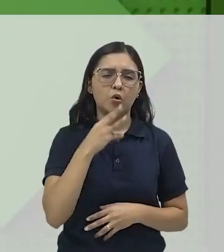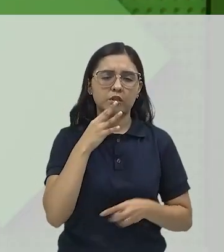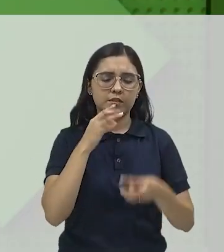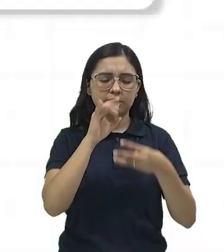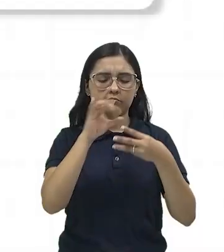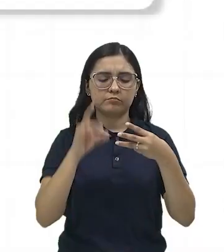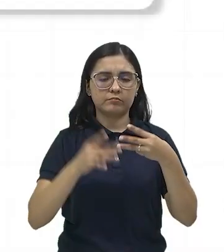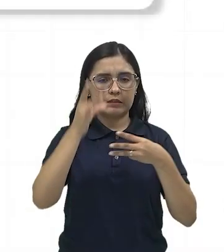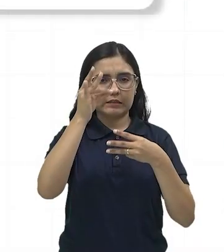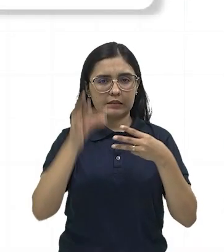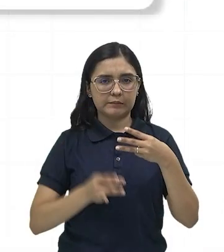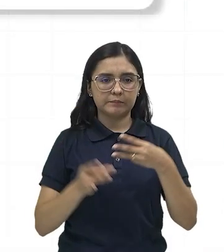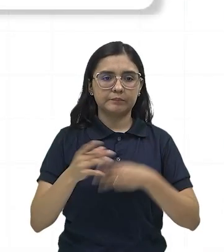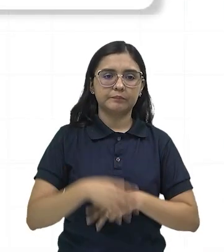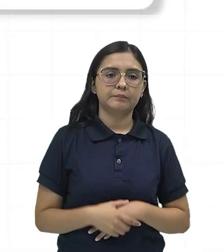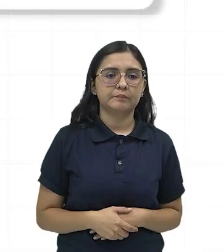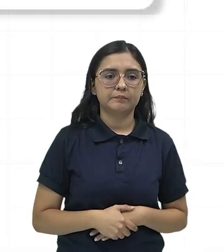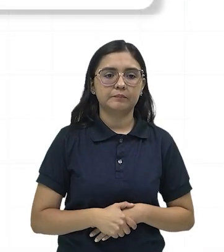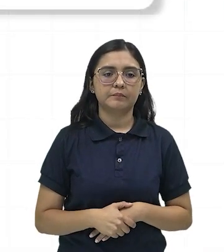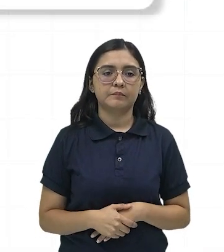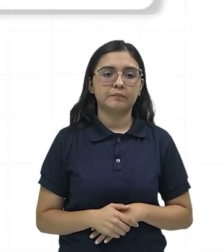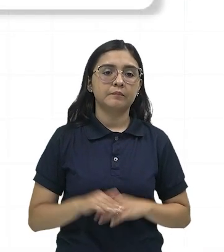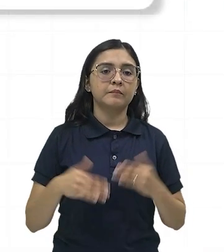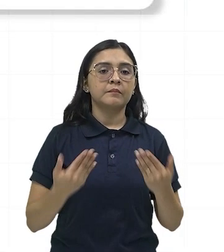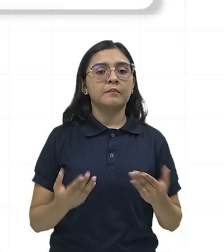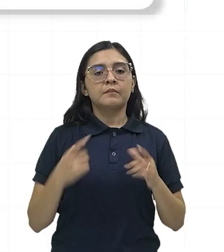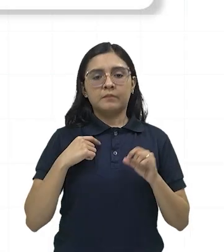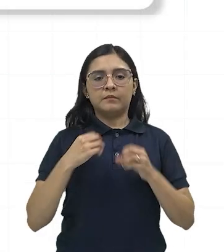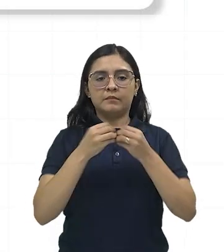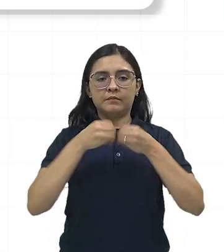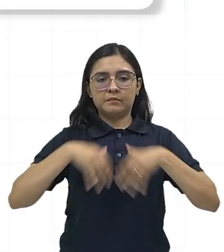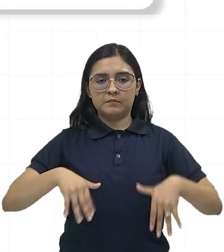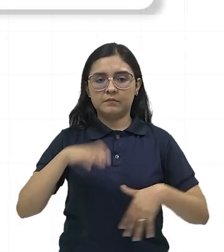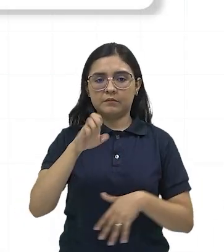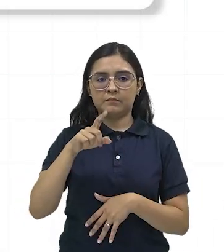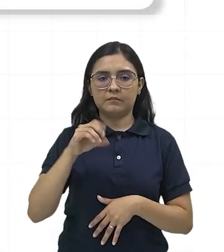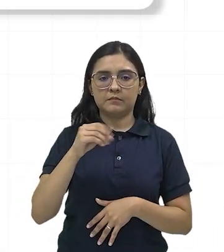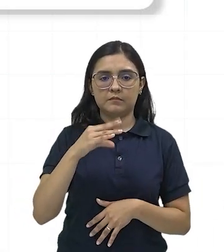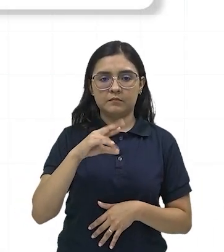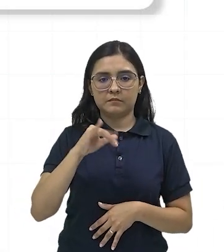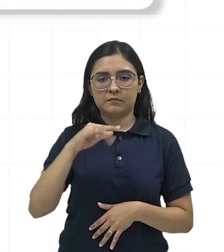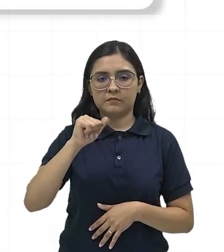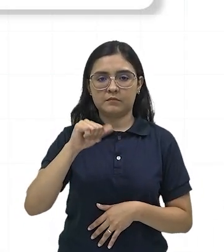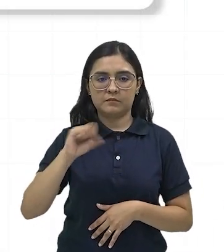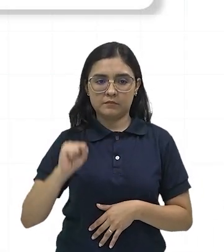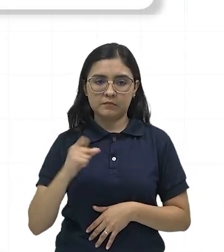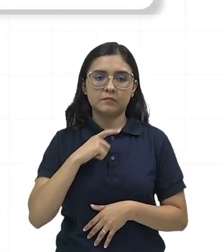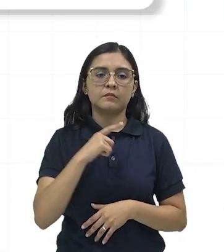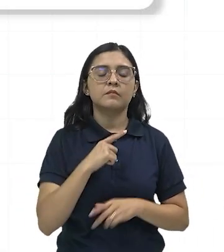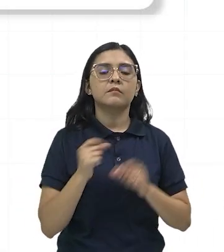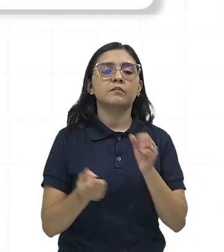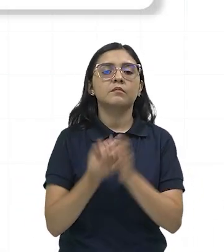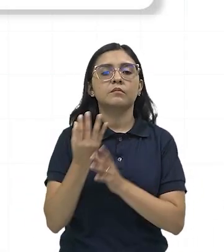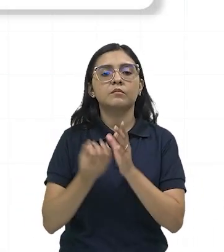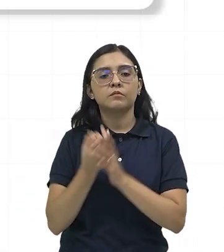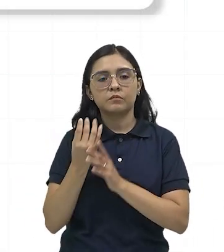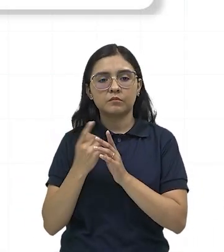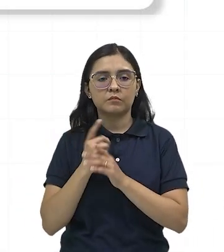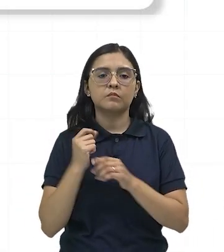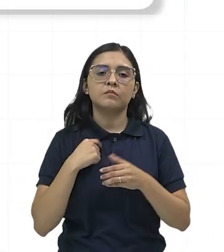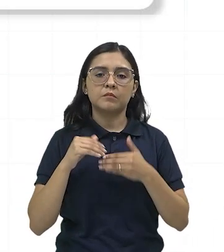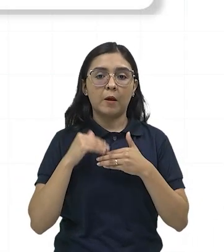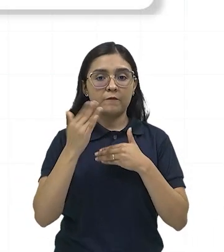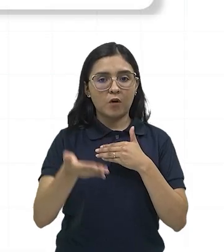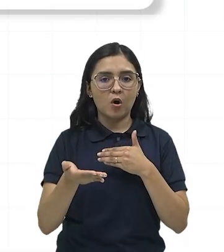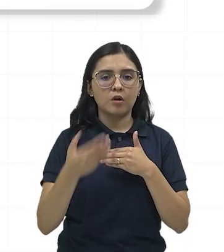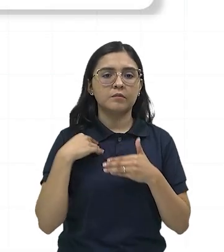uma delas. As glândulas exócrinas secretam seus produtos para fora.